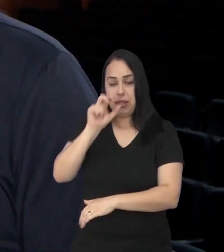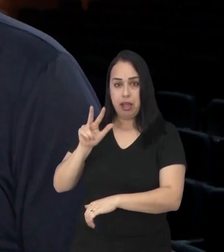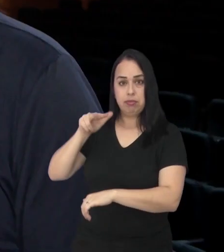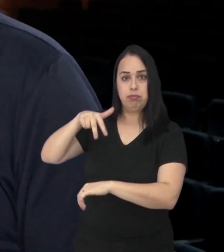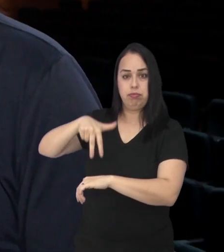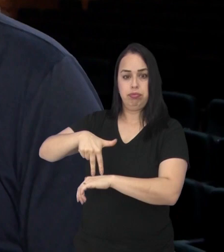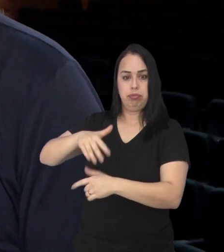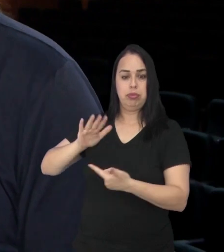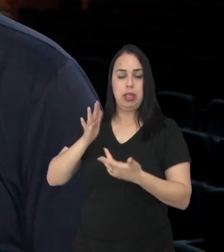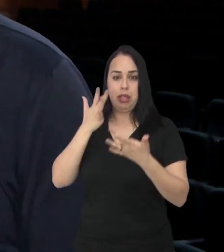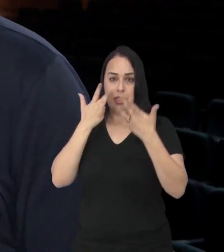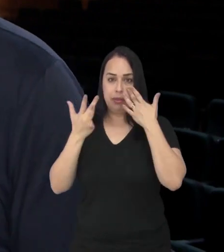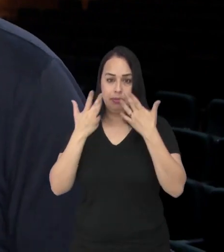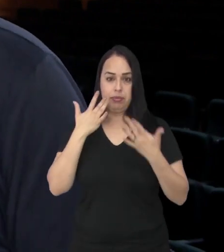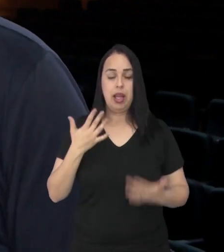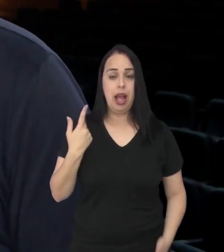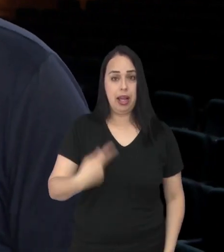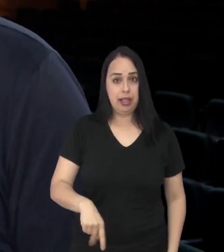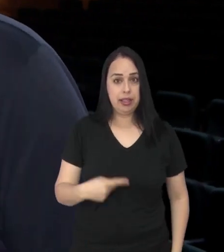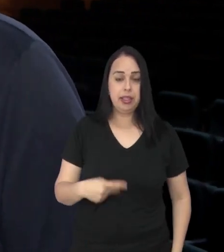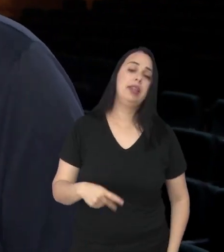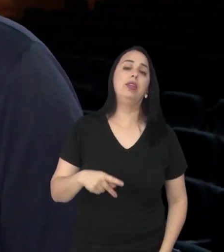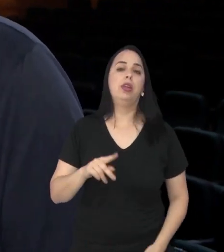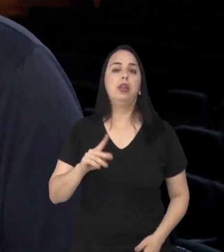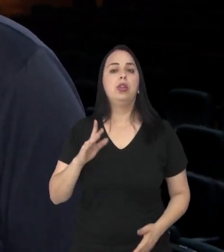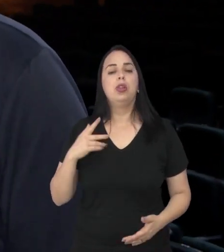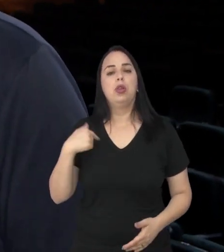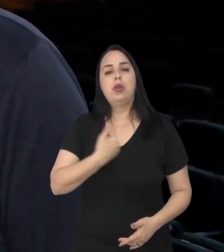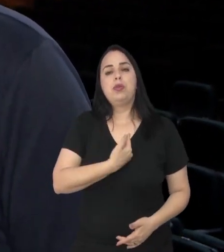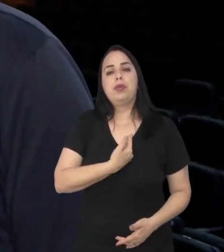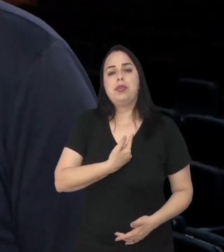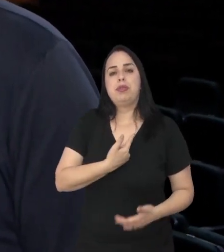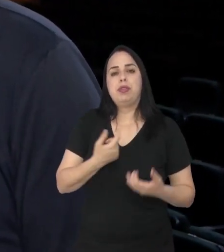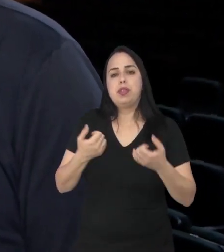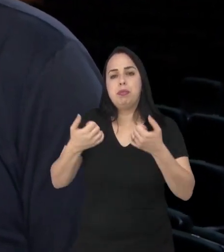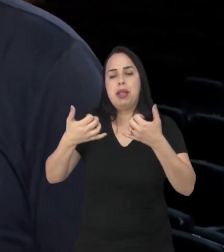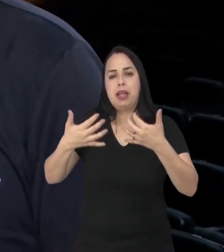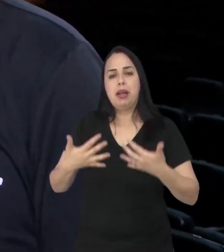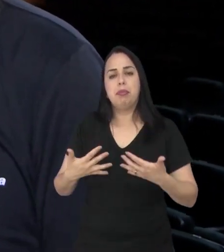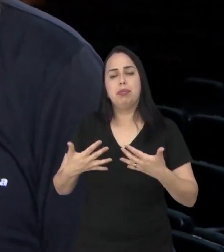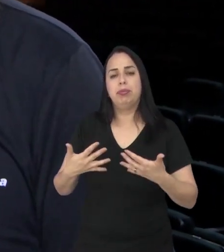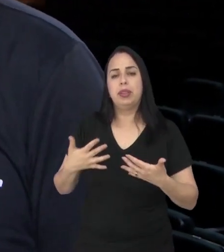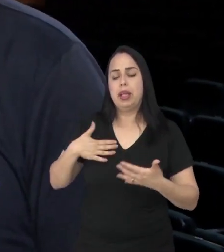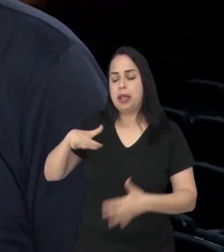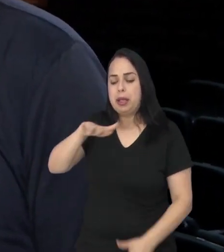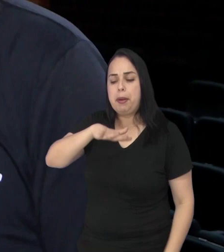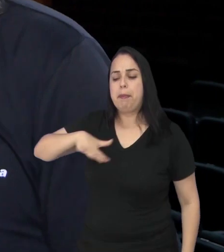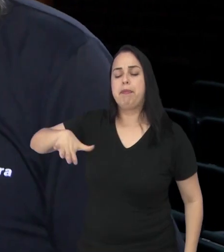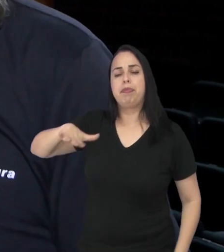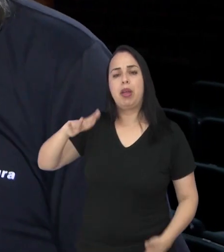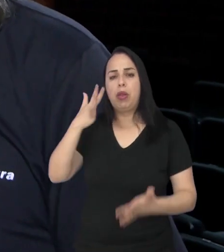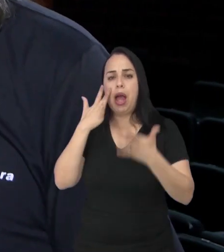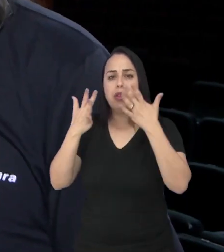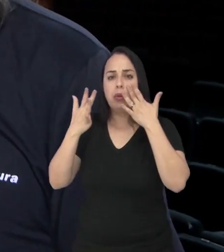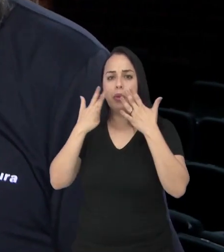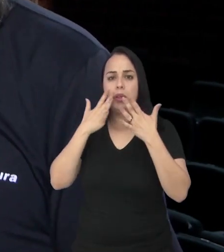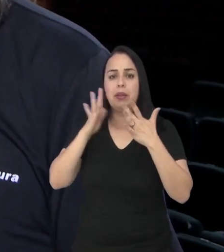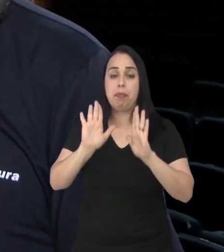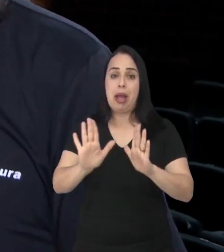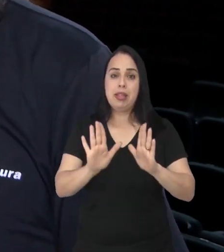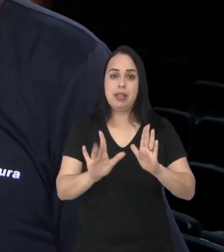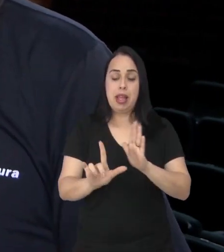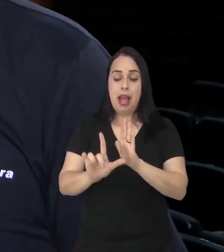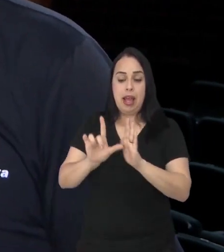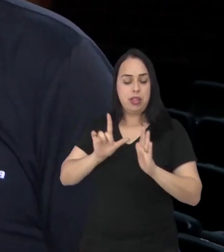espetáculo. O NAC oferece um curso, nós aqui chamamos de encenação, esse módulo, né, que a gente chama, é o mais 18, ele é